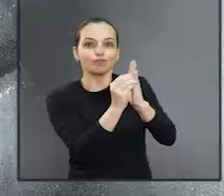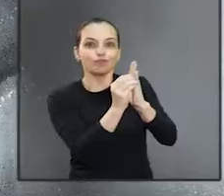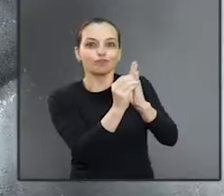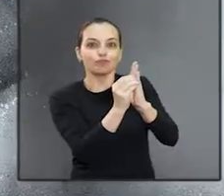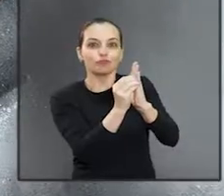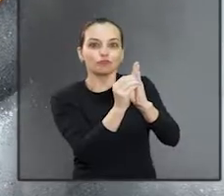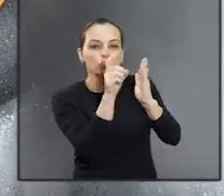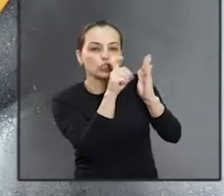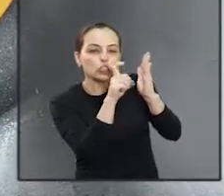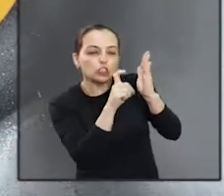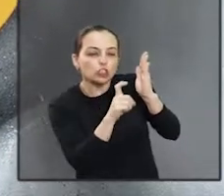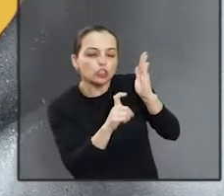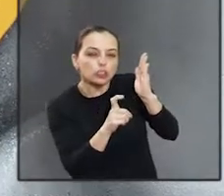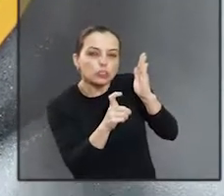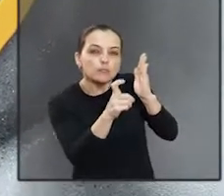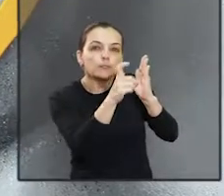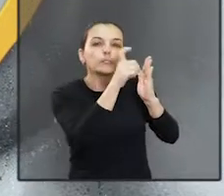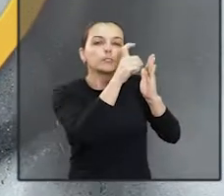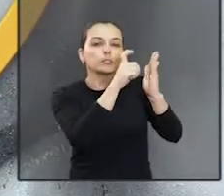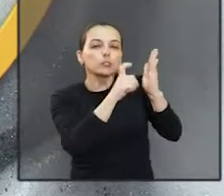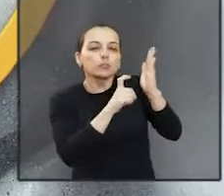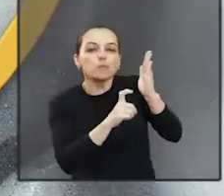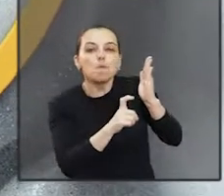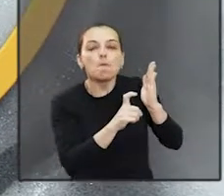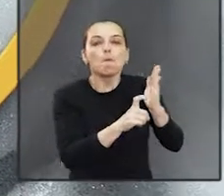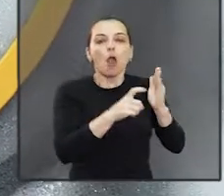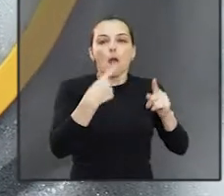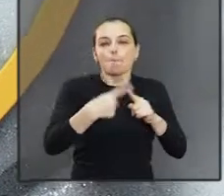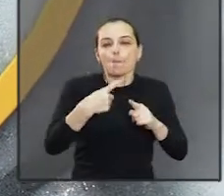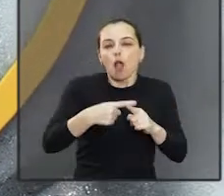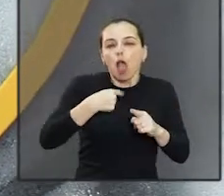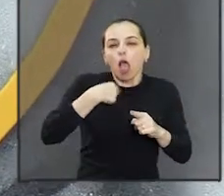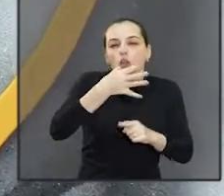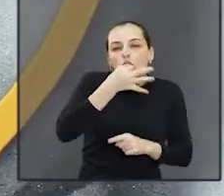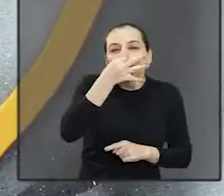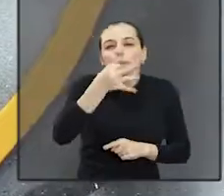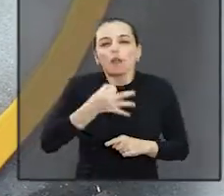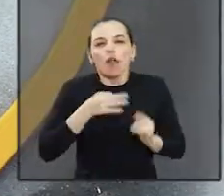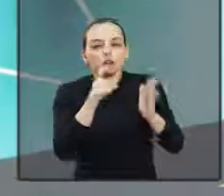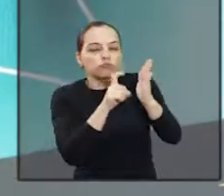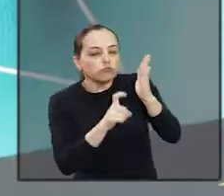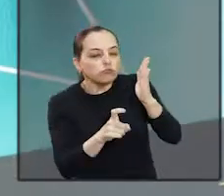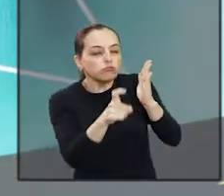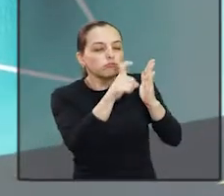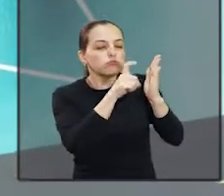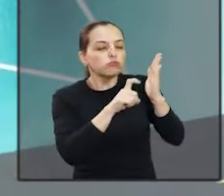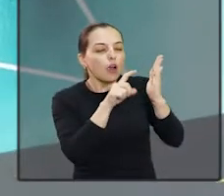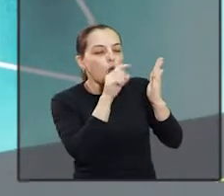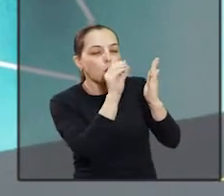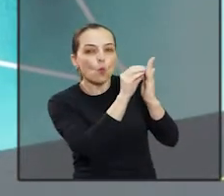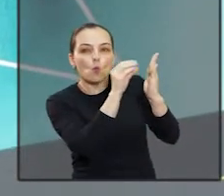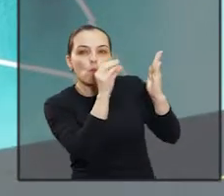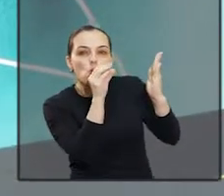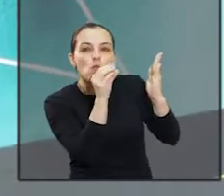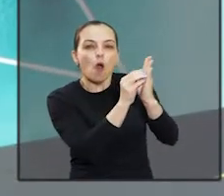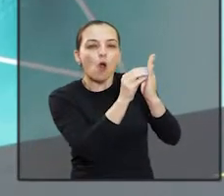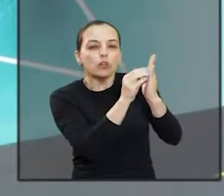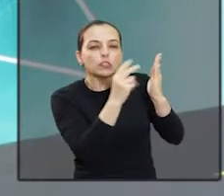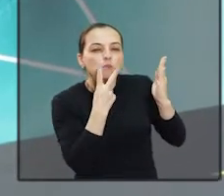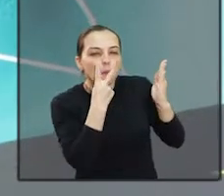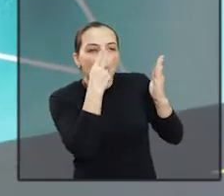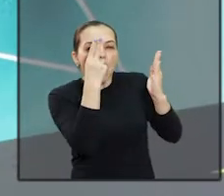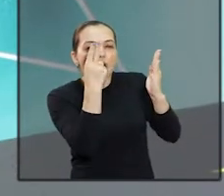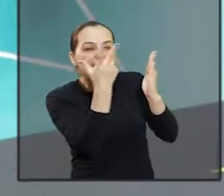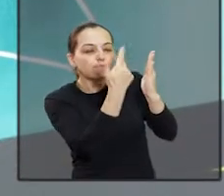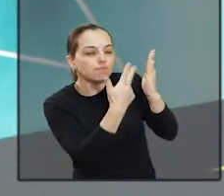porque eu acho que aquilo lá dá uma sensação assim, de que a obra ela tem uma alma, né? Então, isso que é um lance que